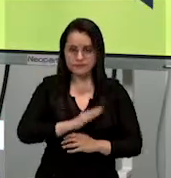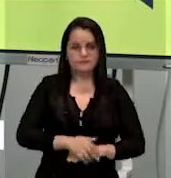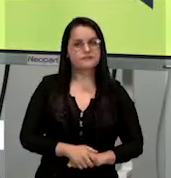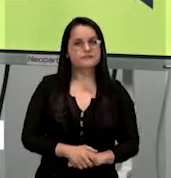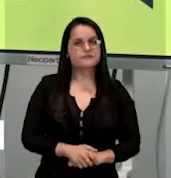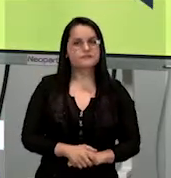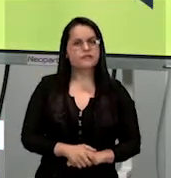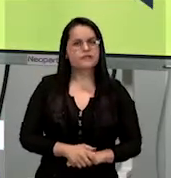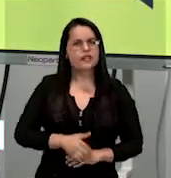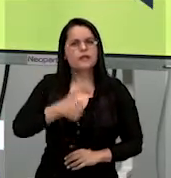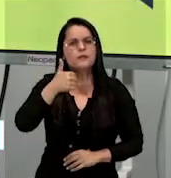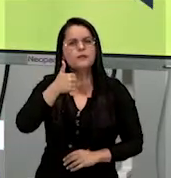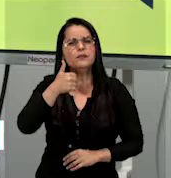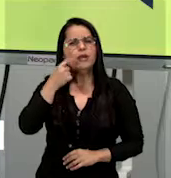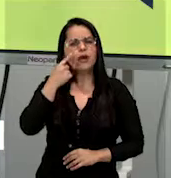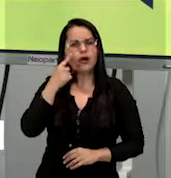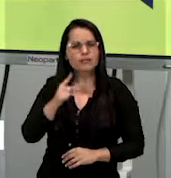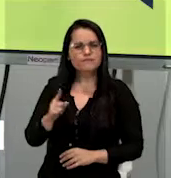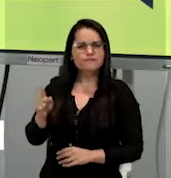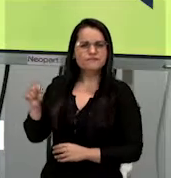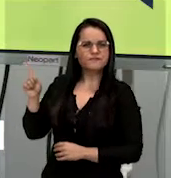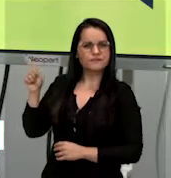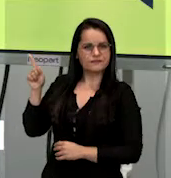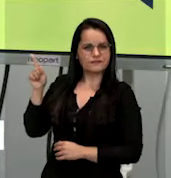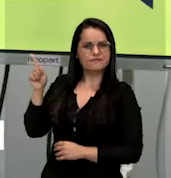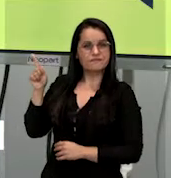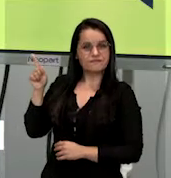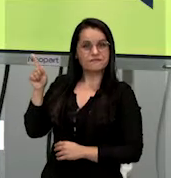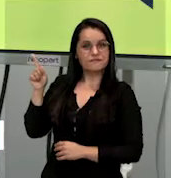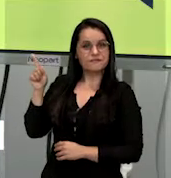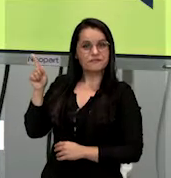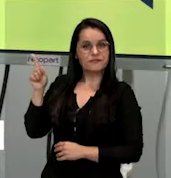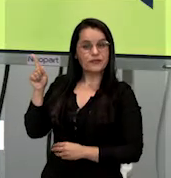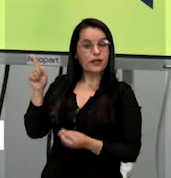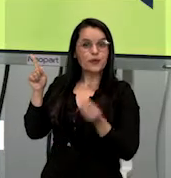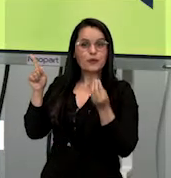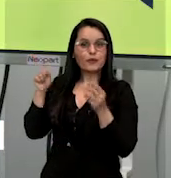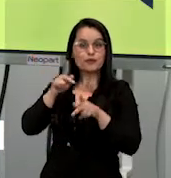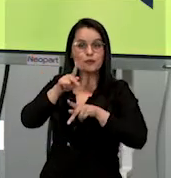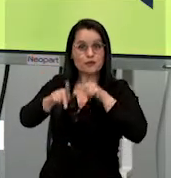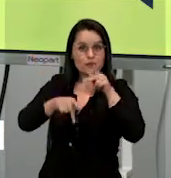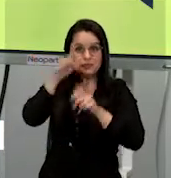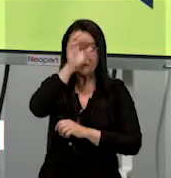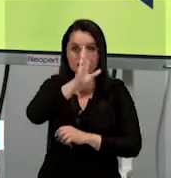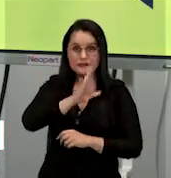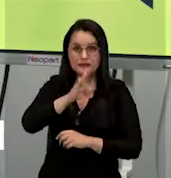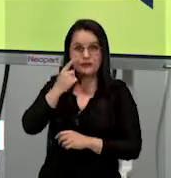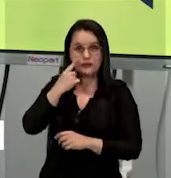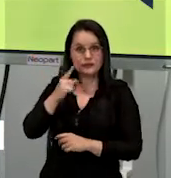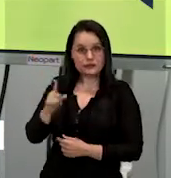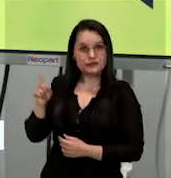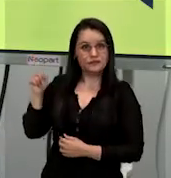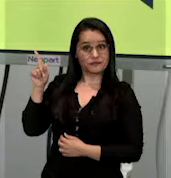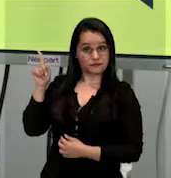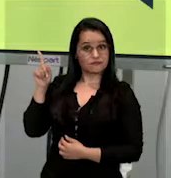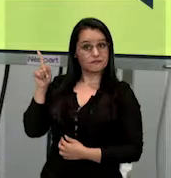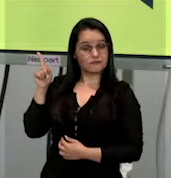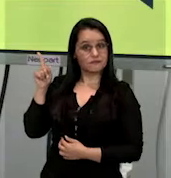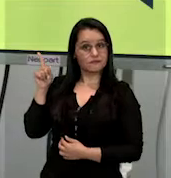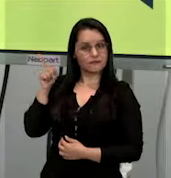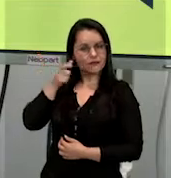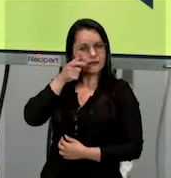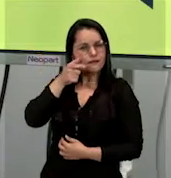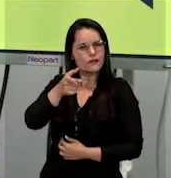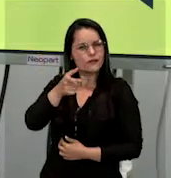Bom, a primeira imagem que eu trago para vocês é a imagem da população brasileira. Vocês podem observar que a população